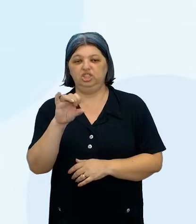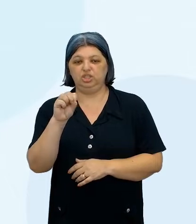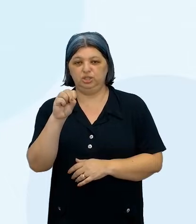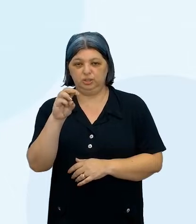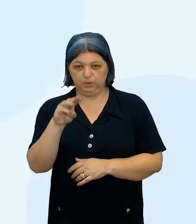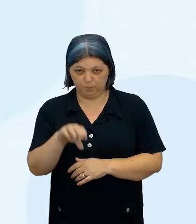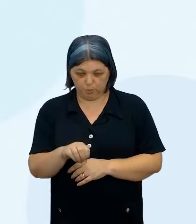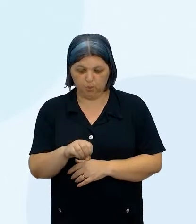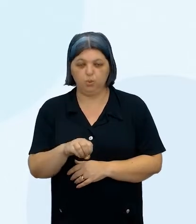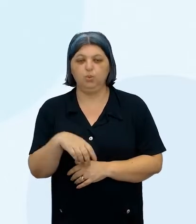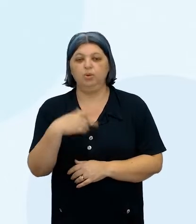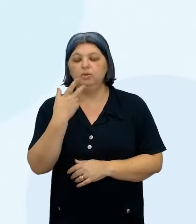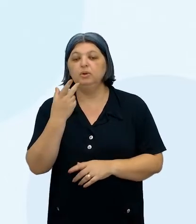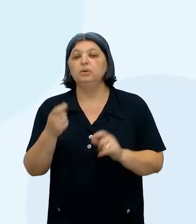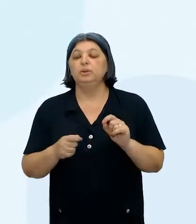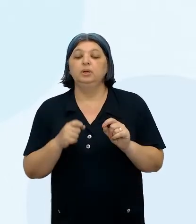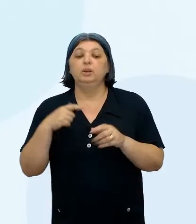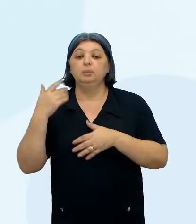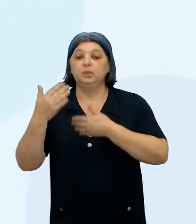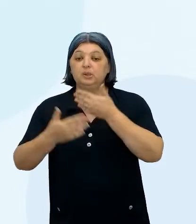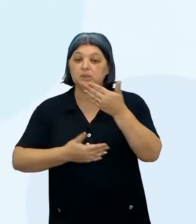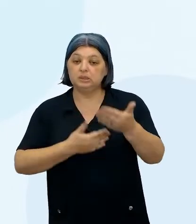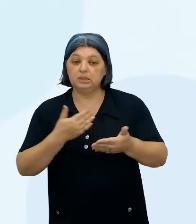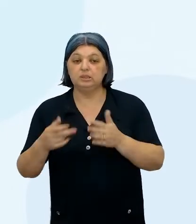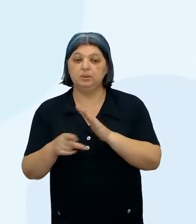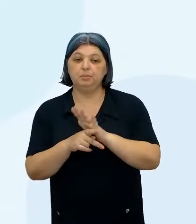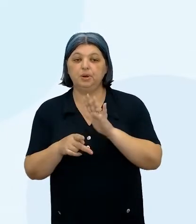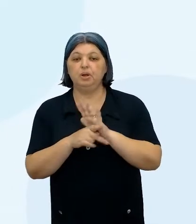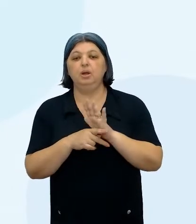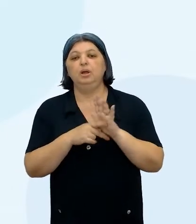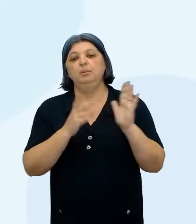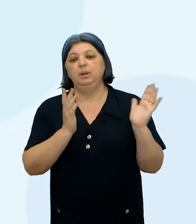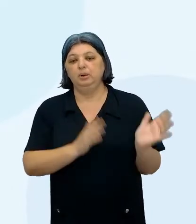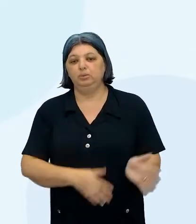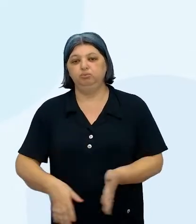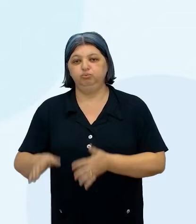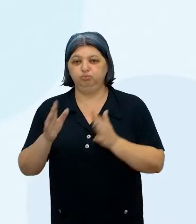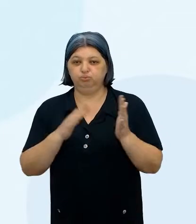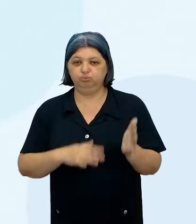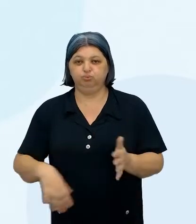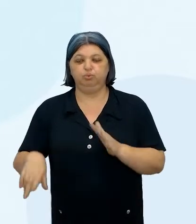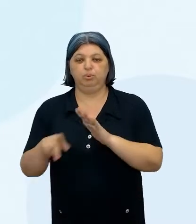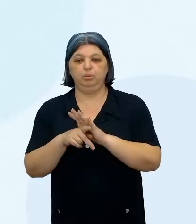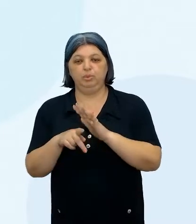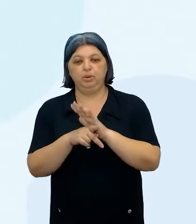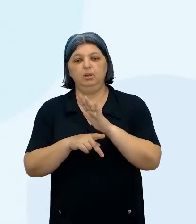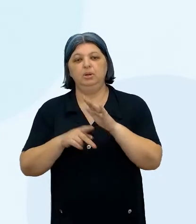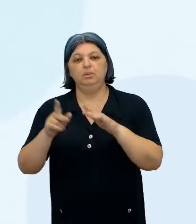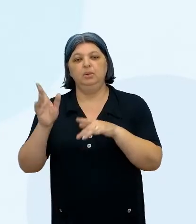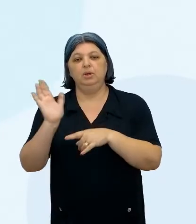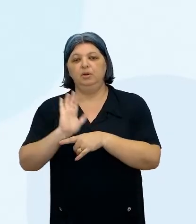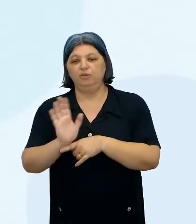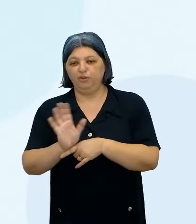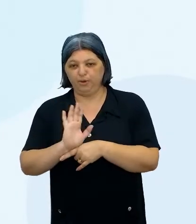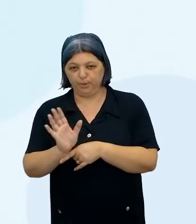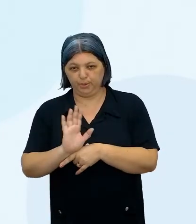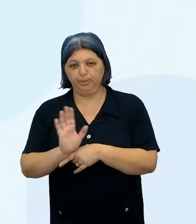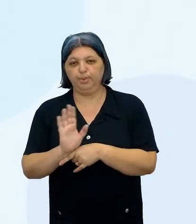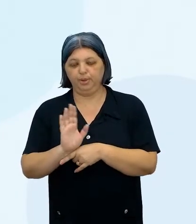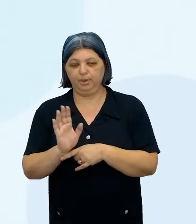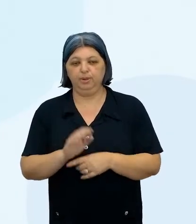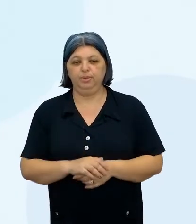slide também, esse processo, essa linha de montagem, isso tudo que foi simbolizado no filme do Charlie Chaplin também,